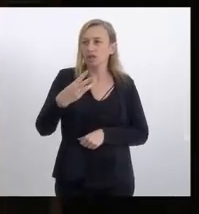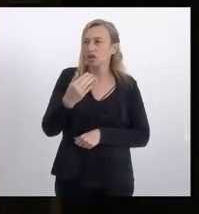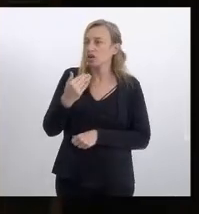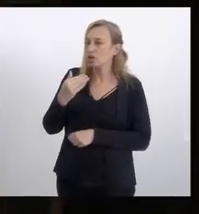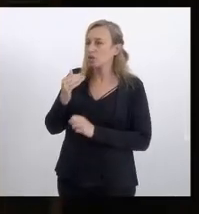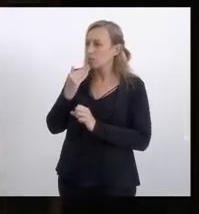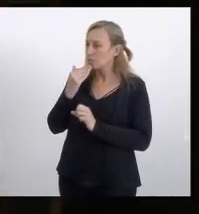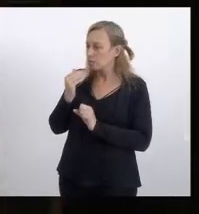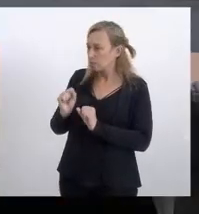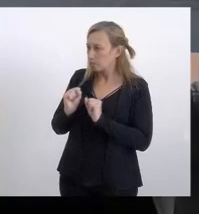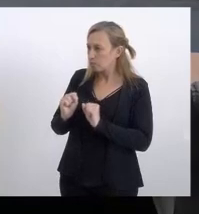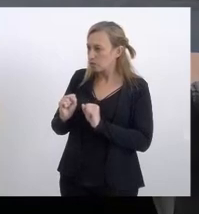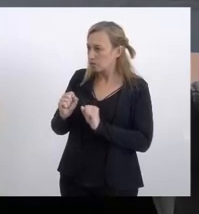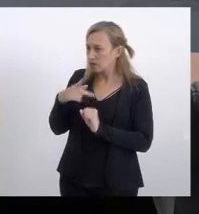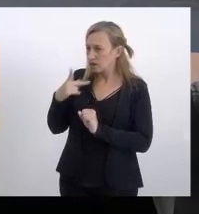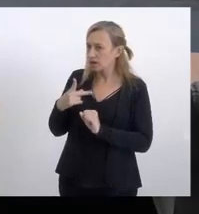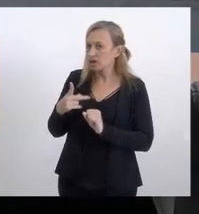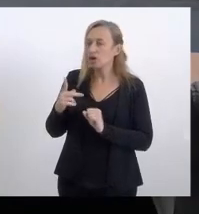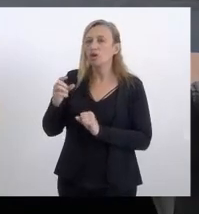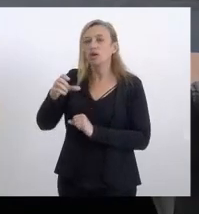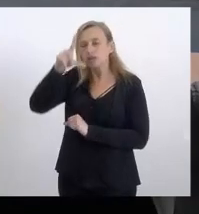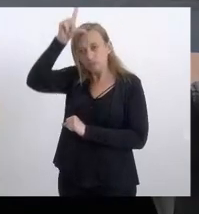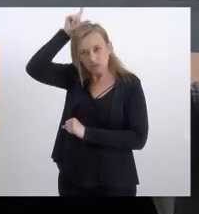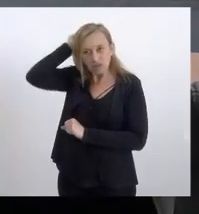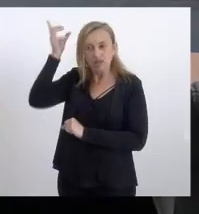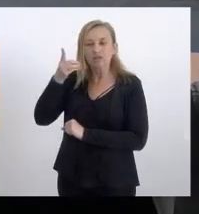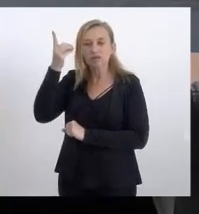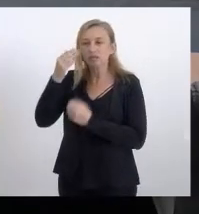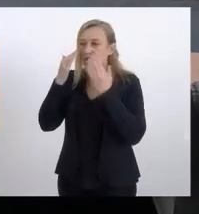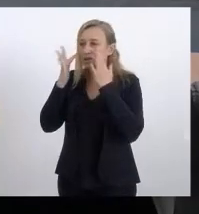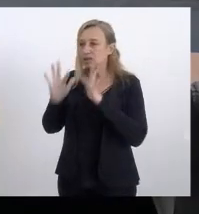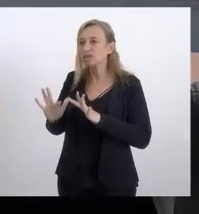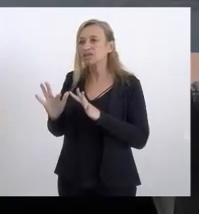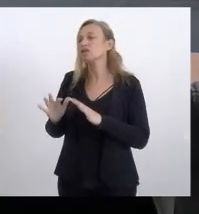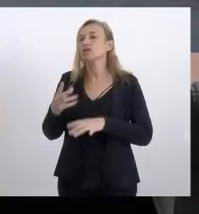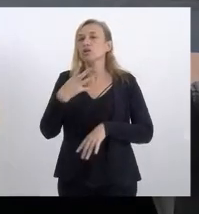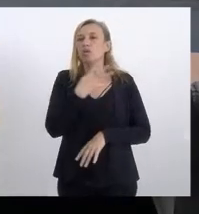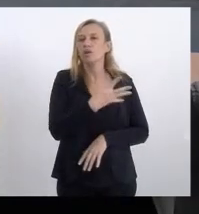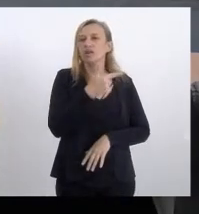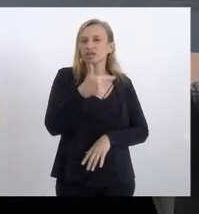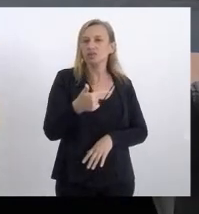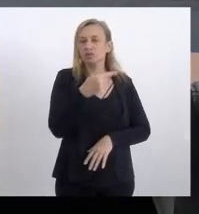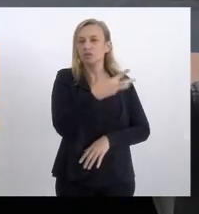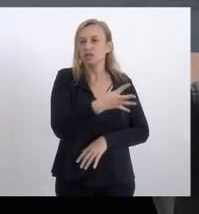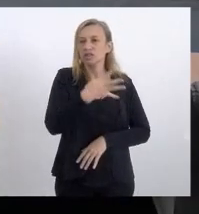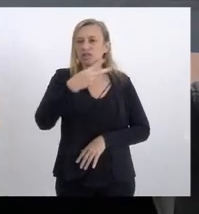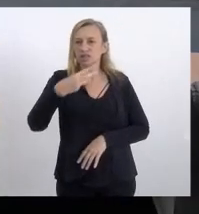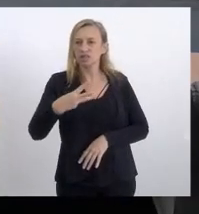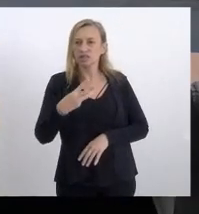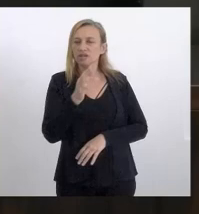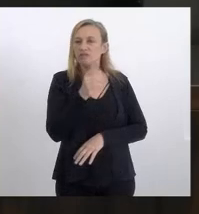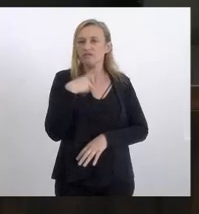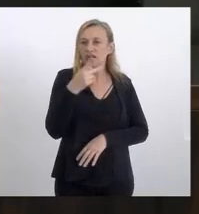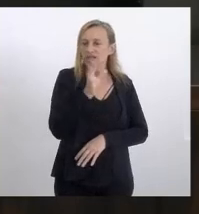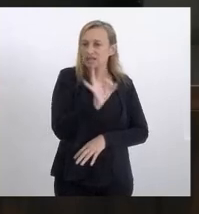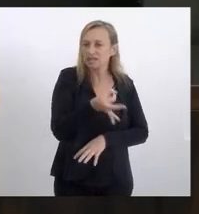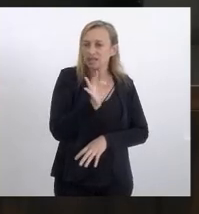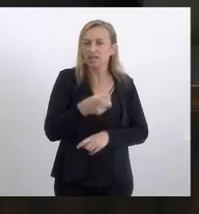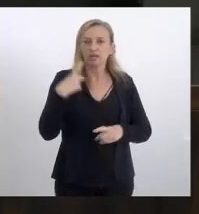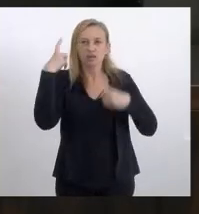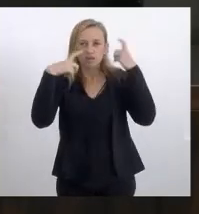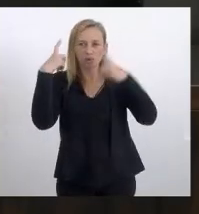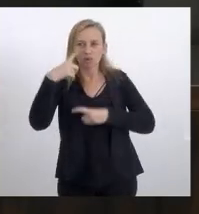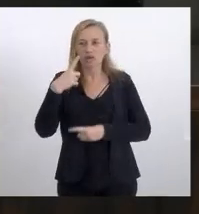deputados Paulo esse peço atenção de vossa excelência 41 42 e 43 tratam exatamente da